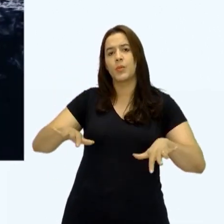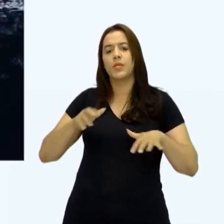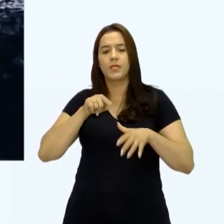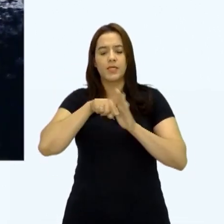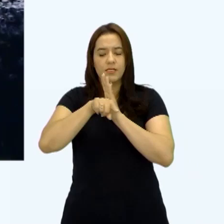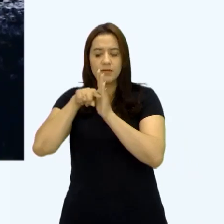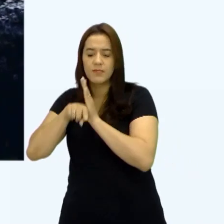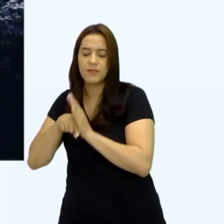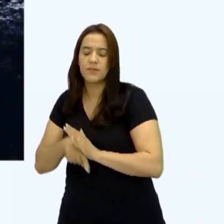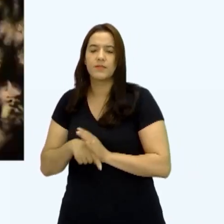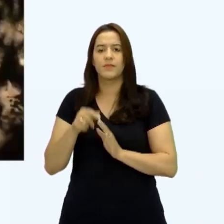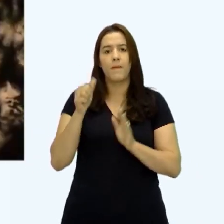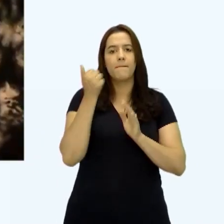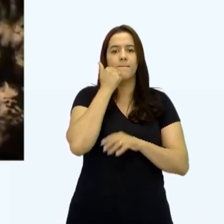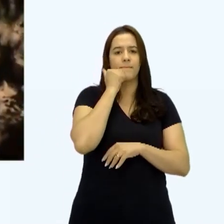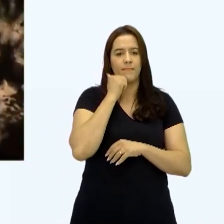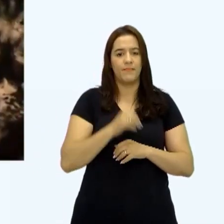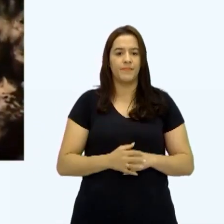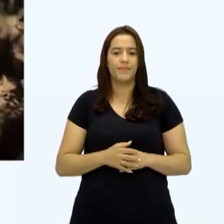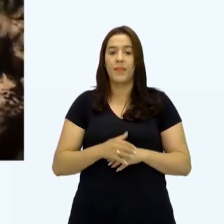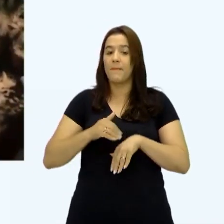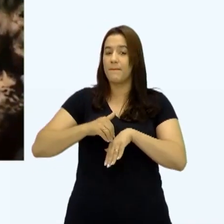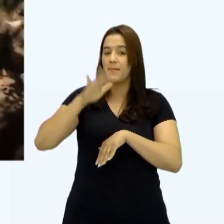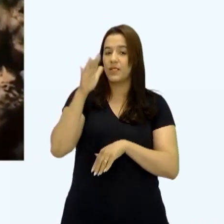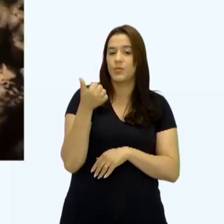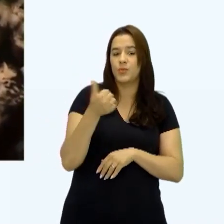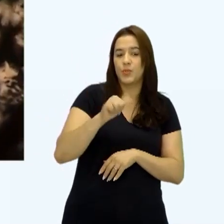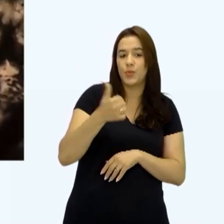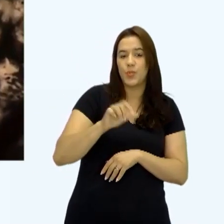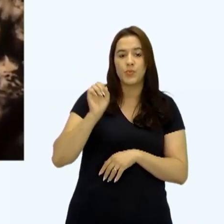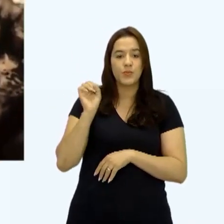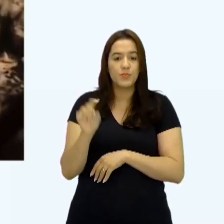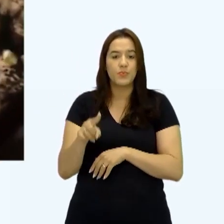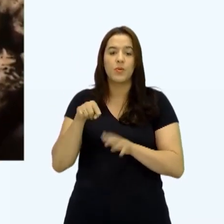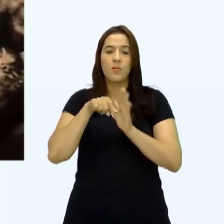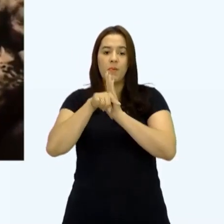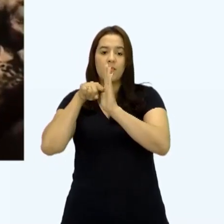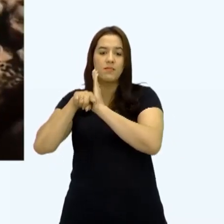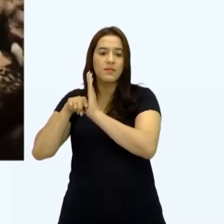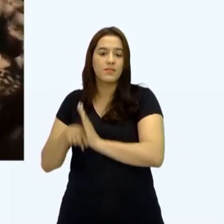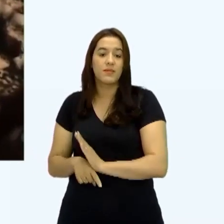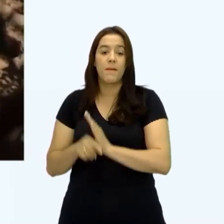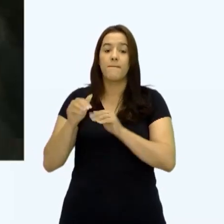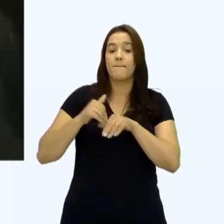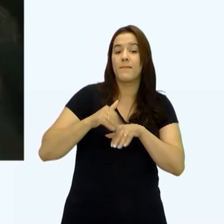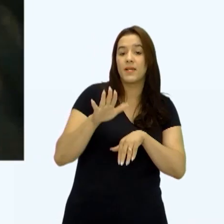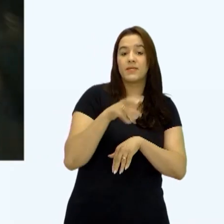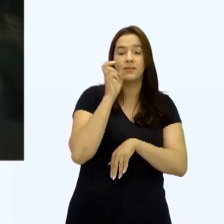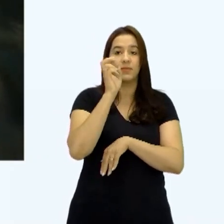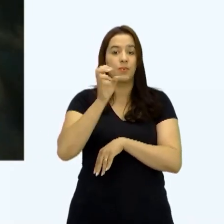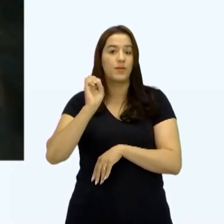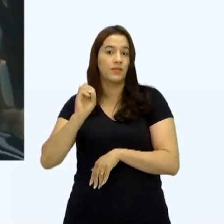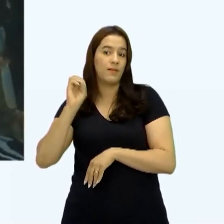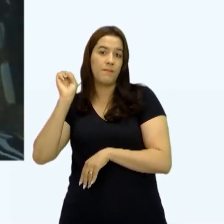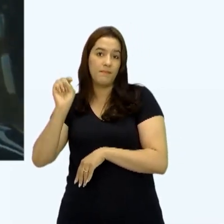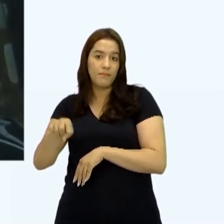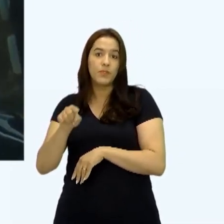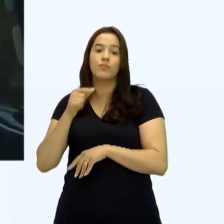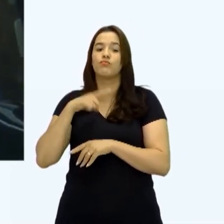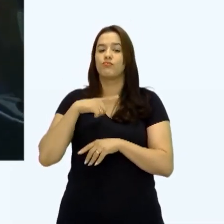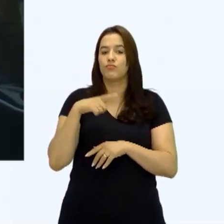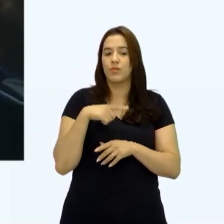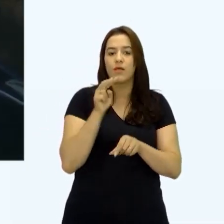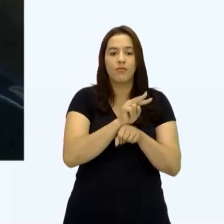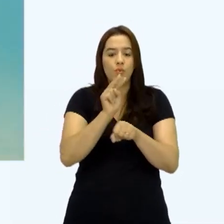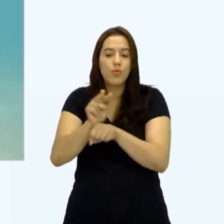exploração científica. Mais de 11 mil pesquisas e aproximadamente 50 mil pesquisadores atuam nas unidades de